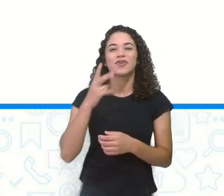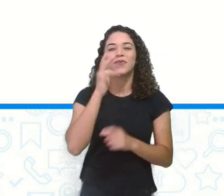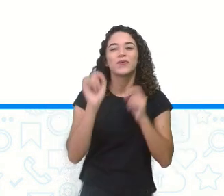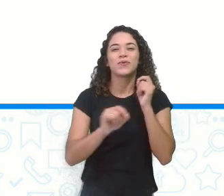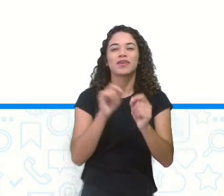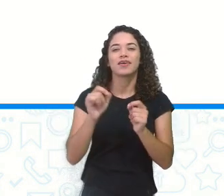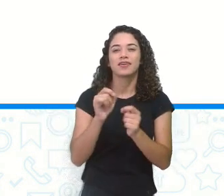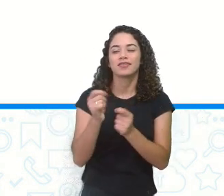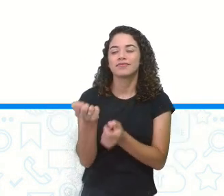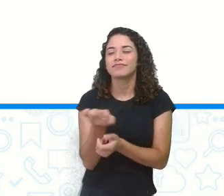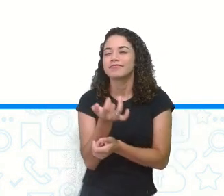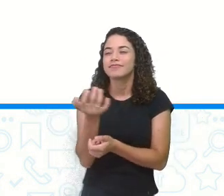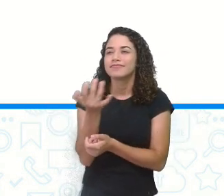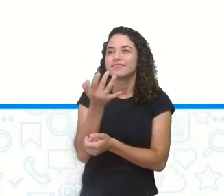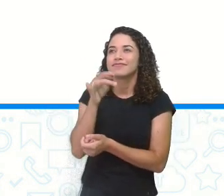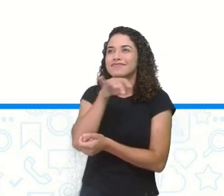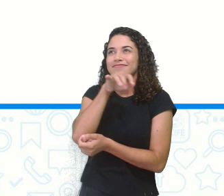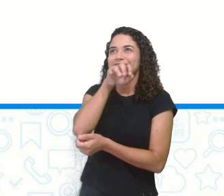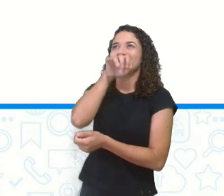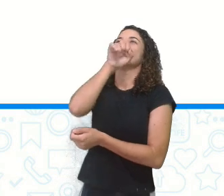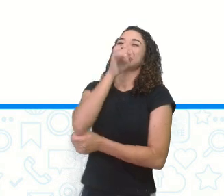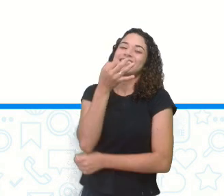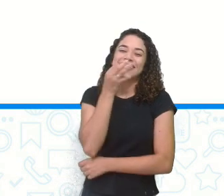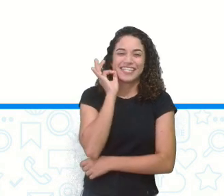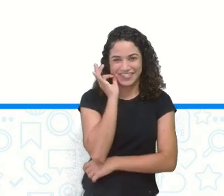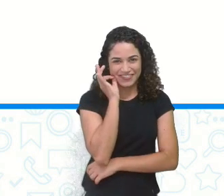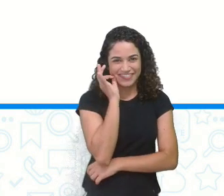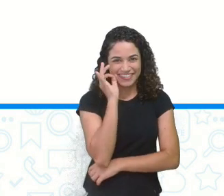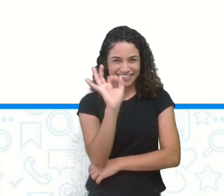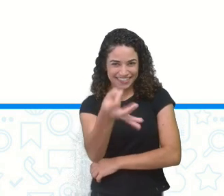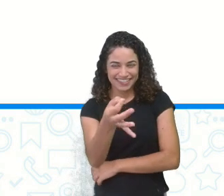aquela fumacinha gostosa com um cheirinho de café.